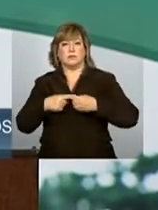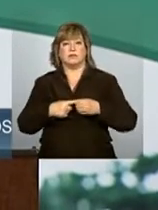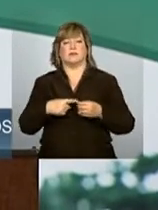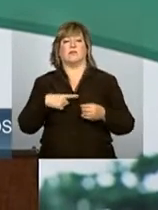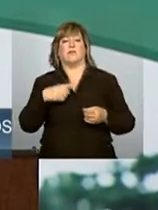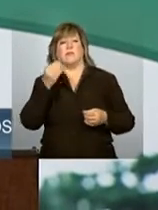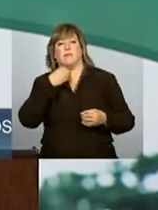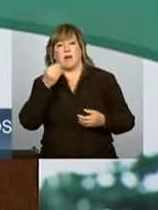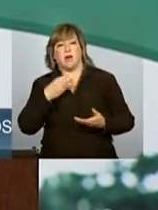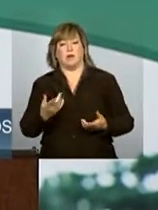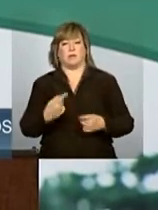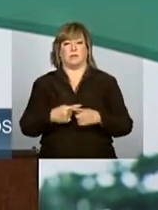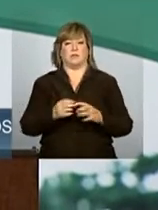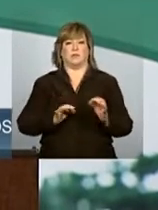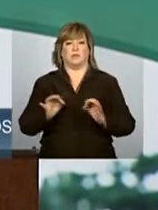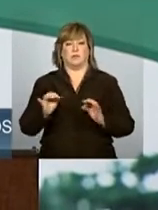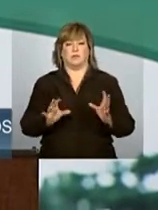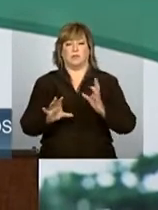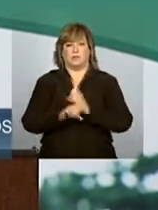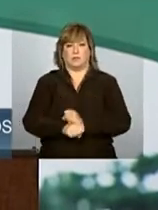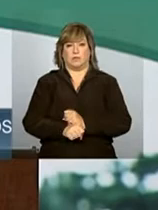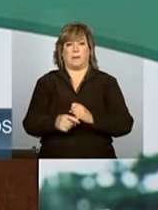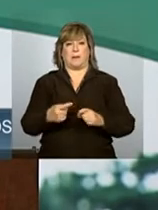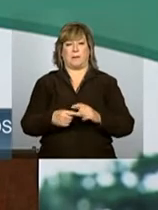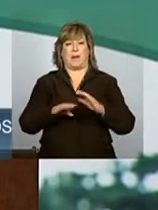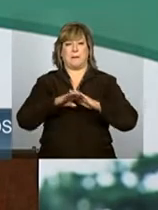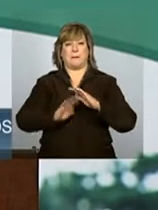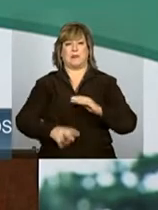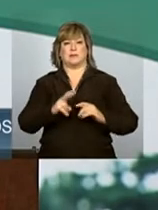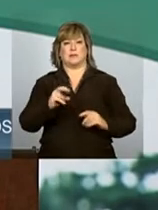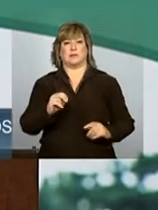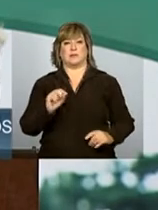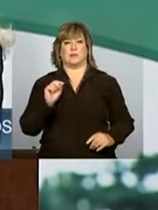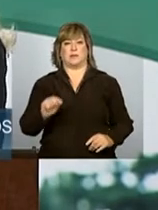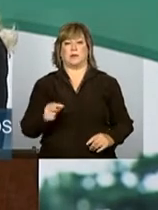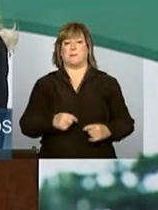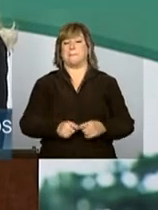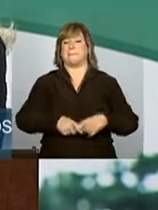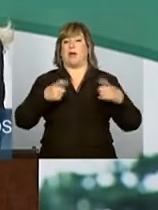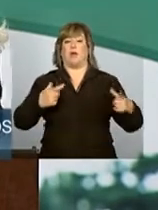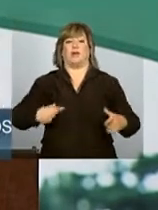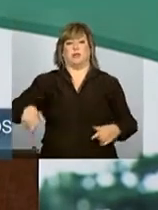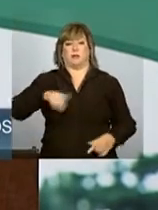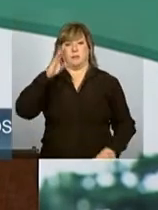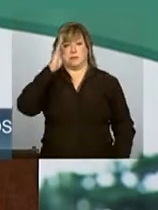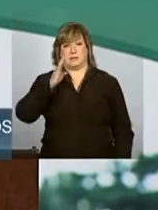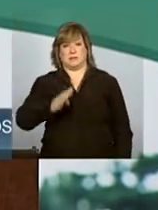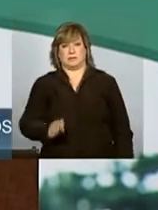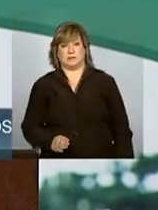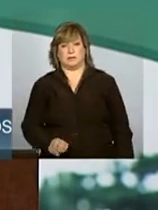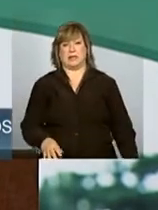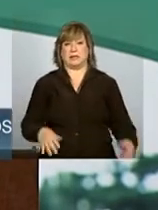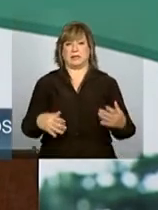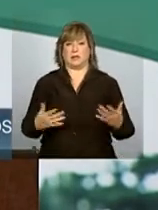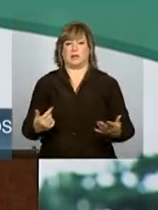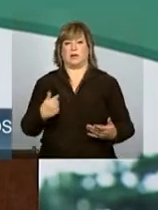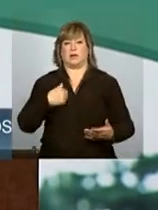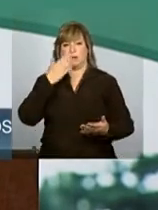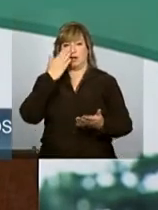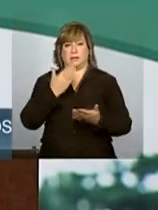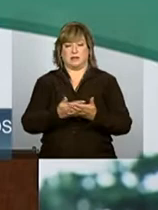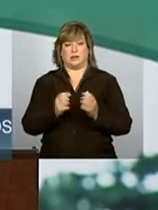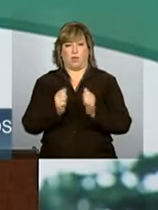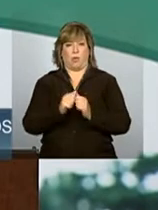represento também, que são os municípios abaixo de 50 mil habitantes, que são a maioria do nosso Brasil. Então, acredito que com